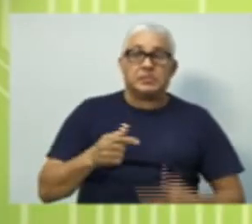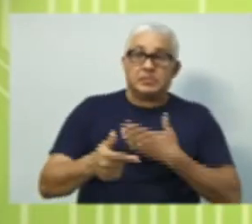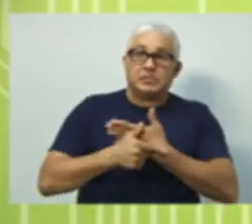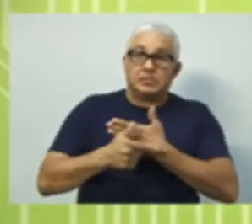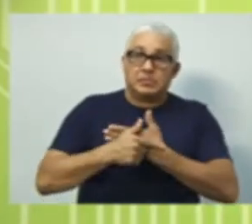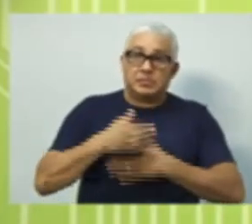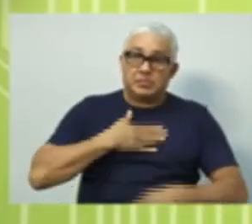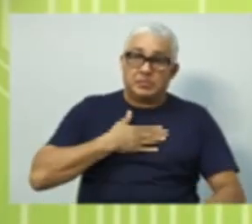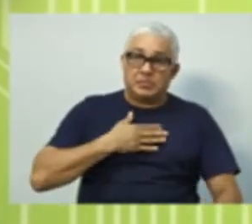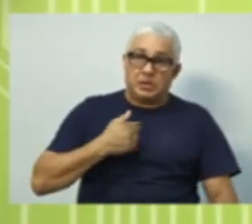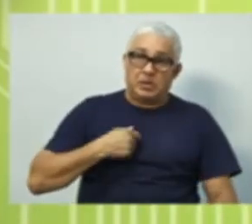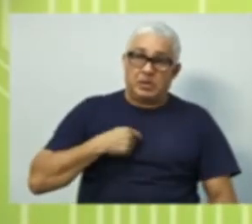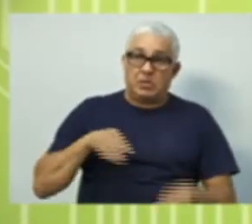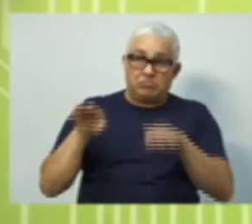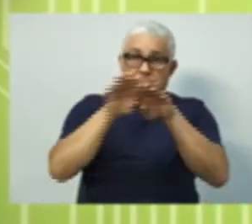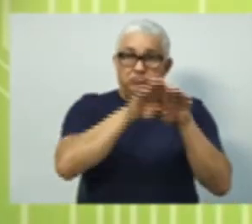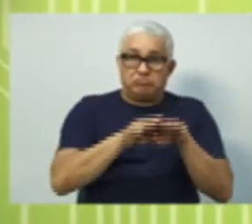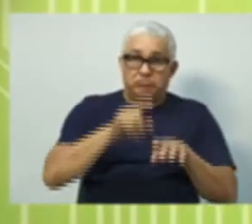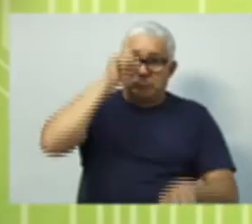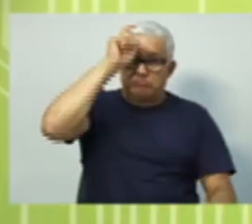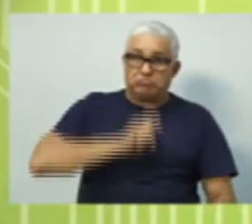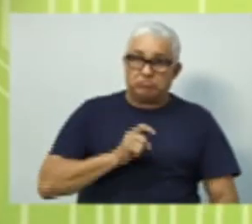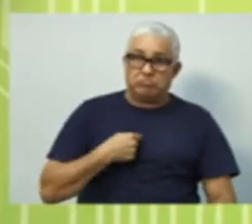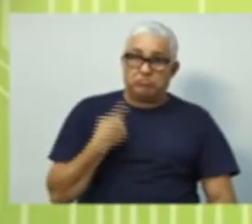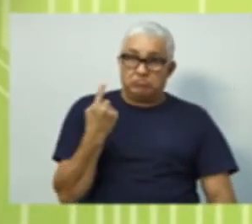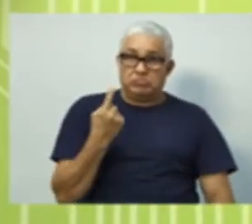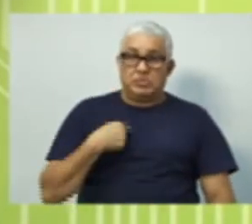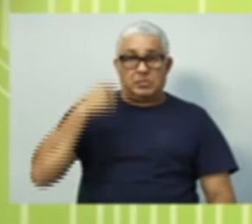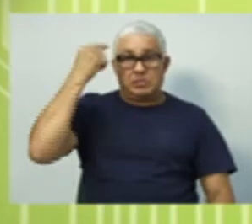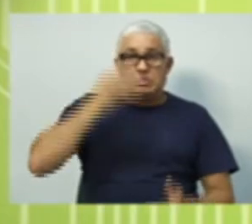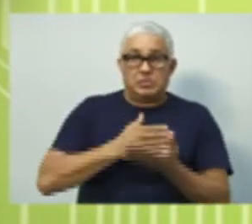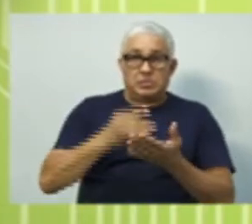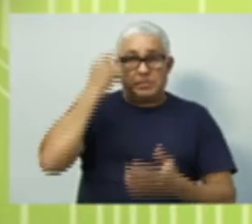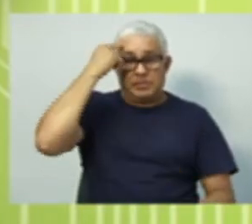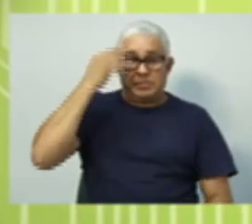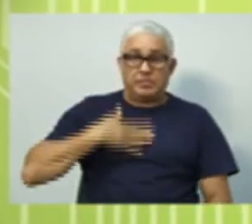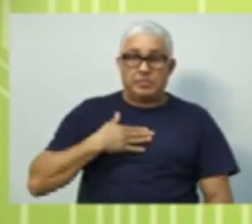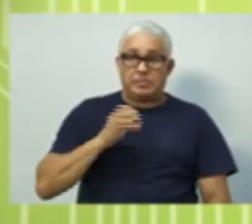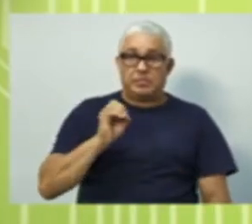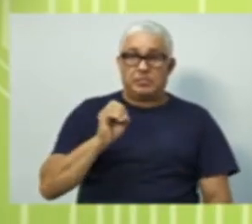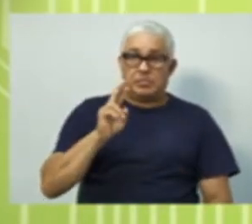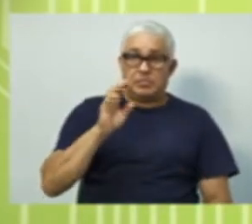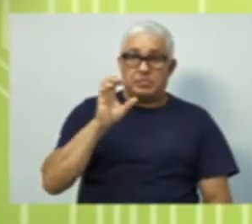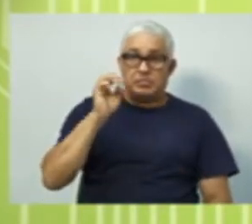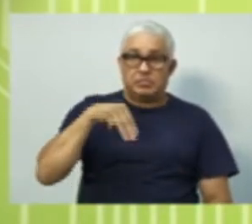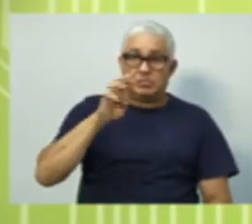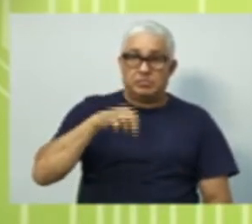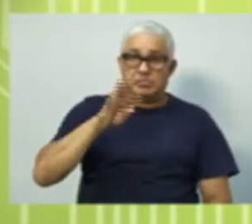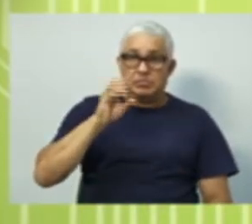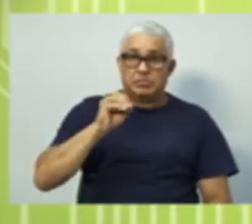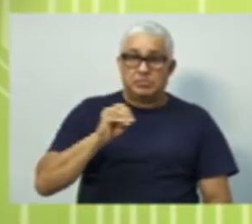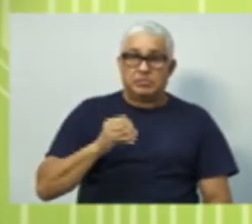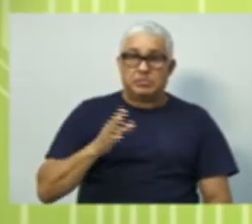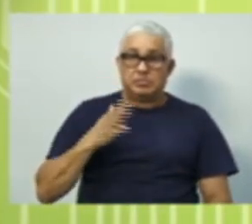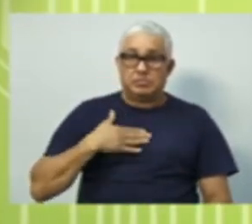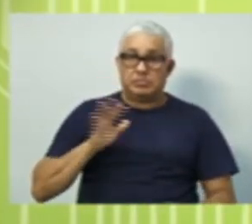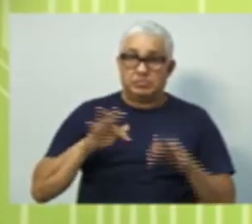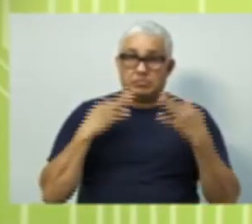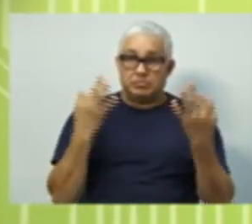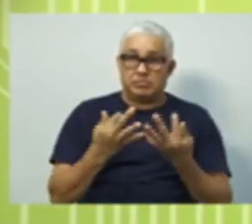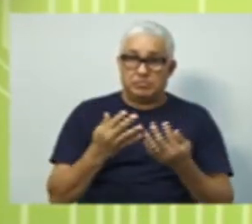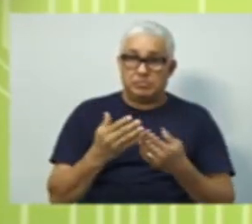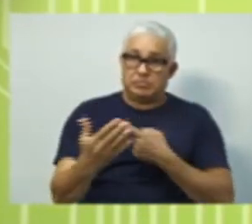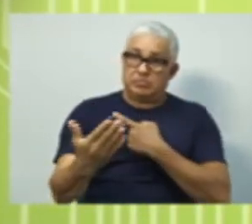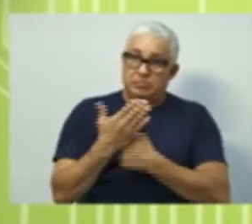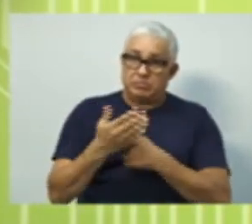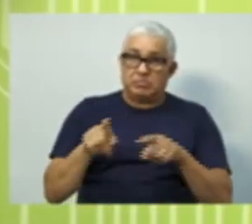estável, em expansão, você garante o seu trabalho, né? Garante o seu emprego. Essa é a grande vantagem. Então você já começa a organizar dentro de